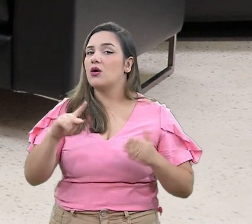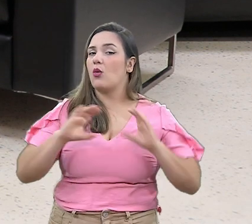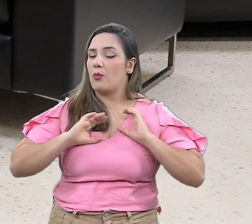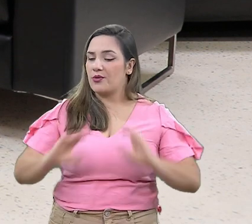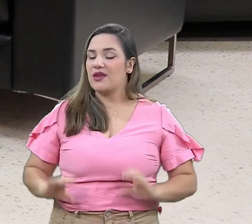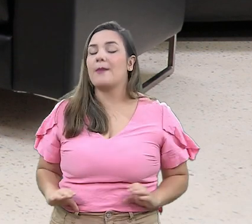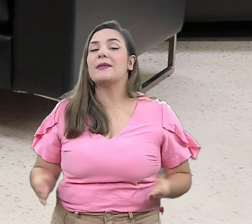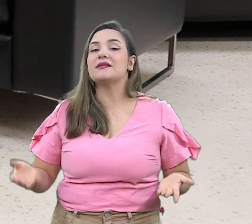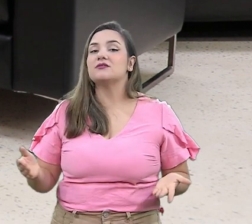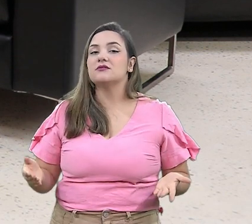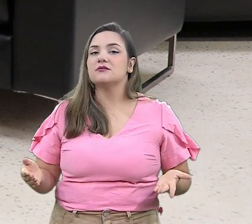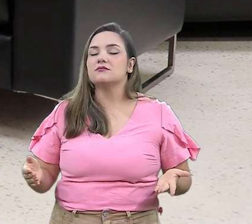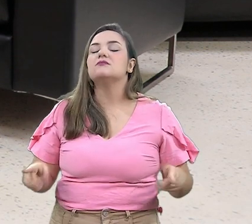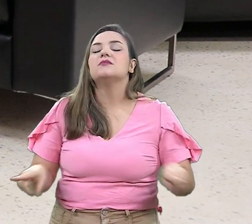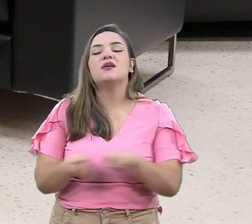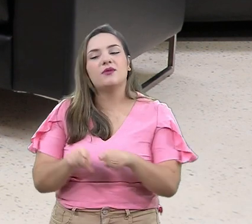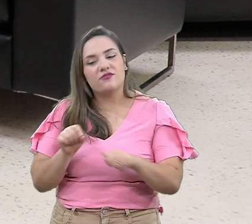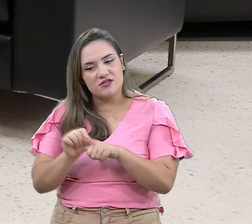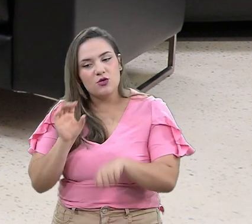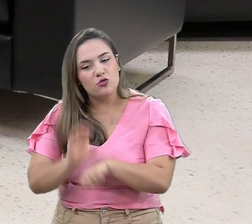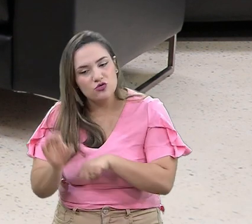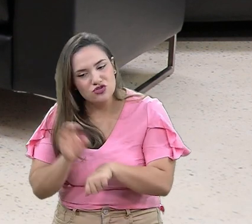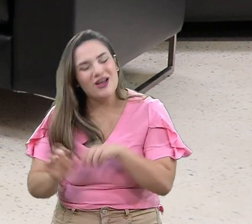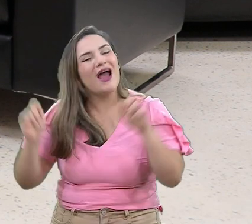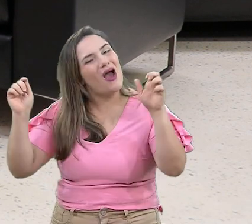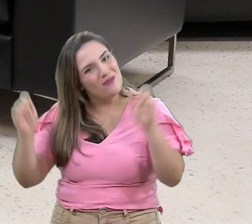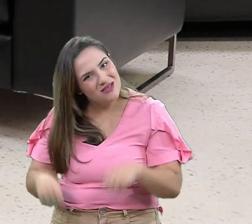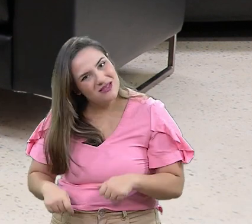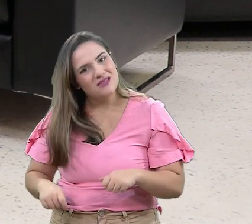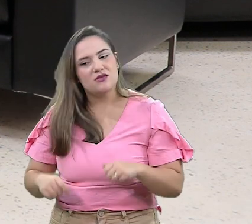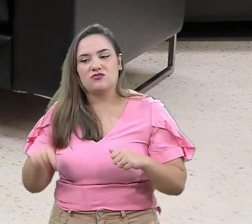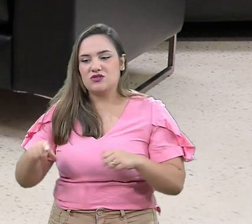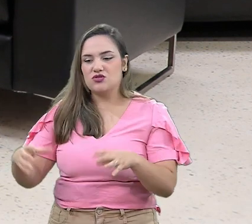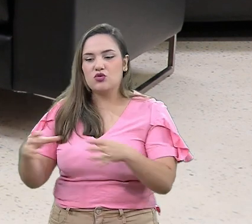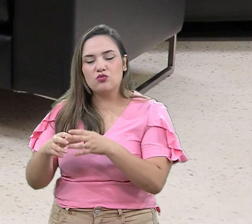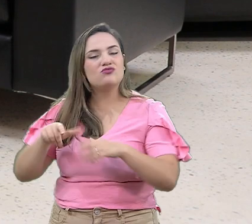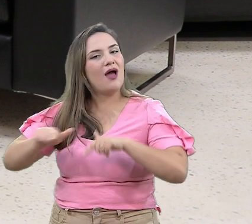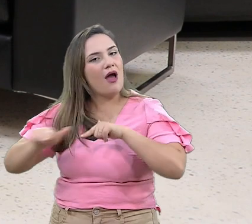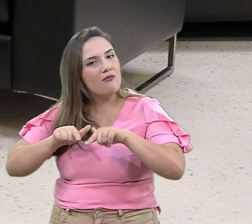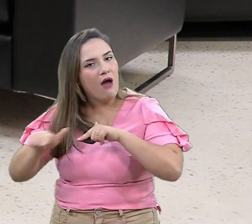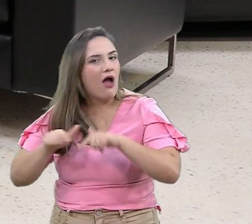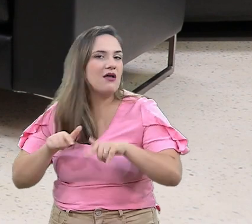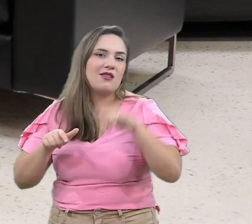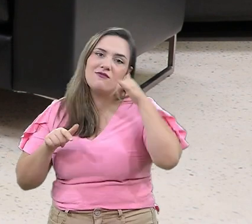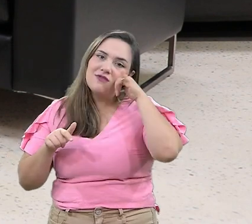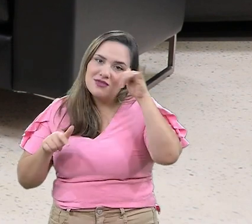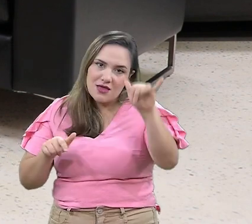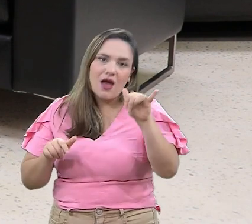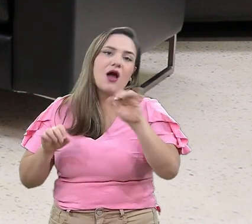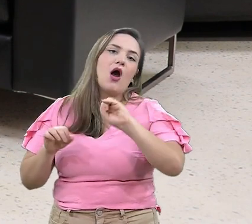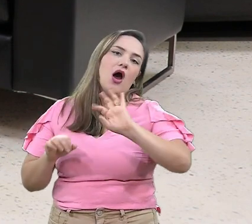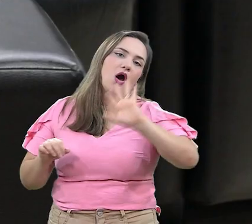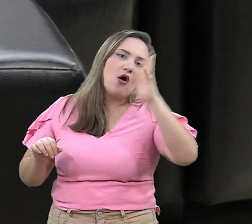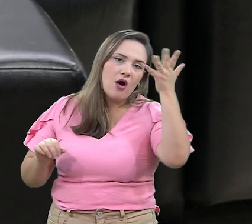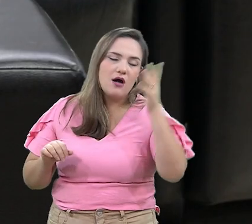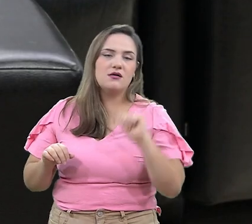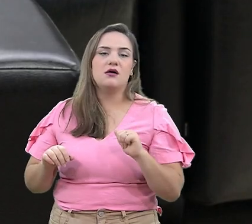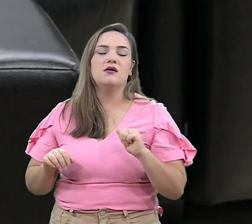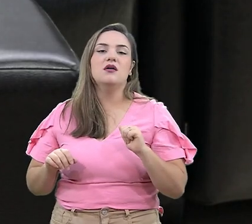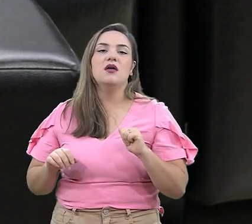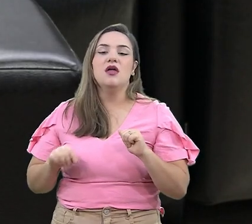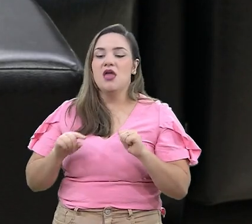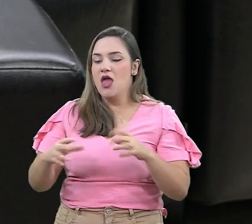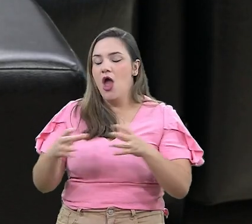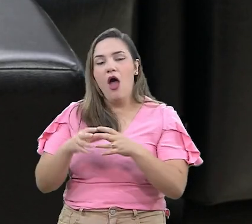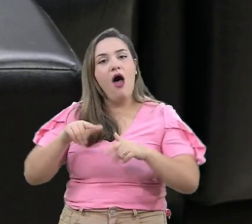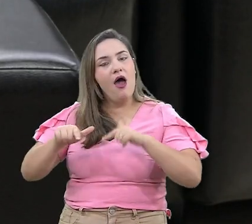proceder, a capacitação das pessoas em relação do grupo de trabalho, das equipes,